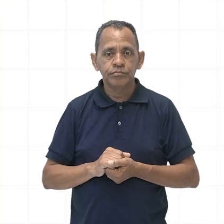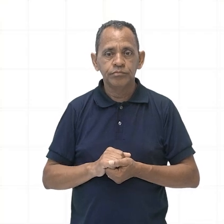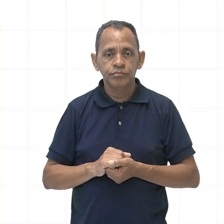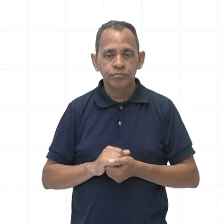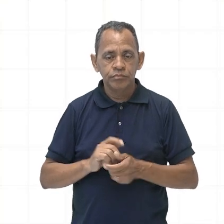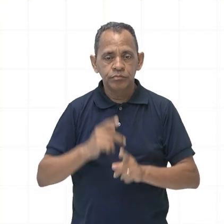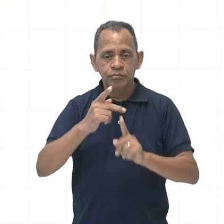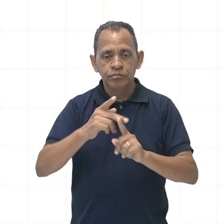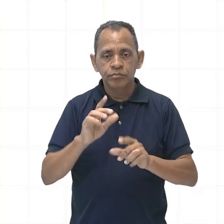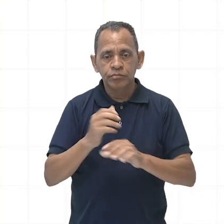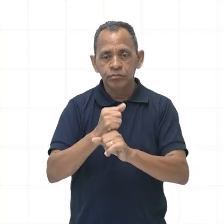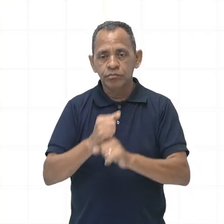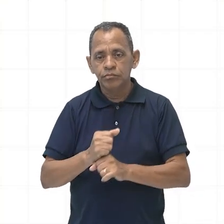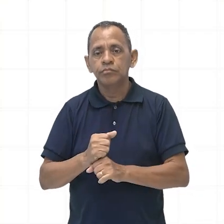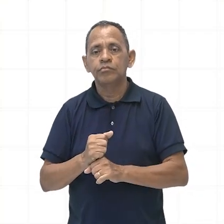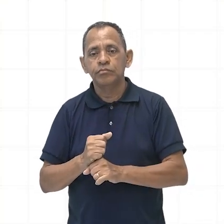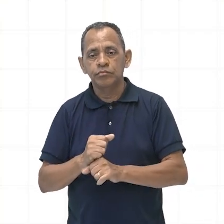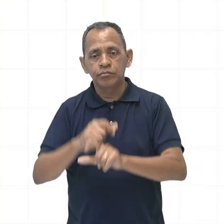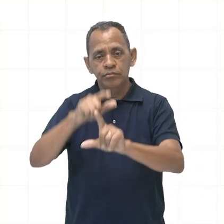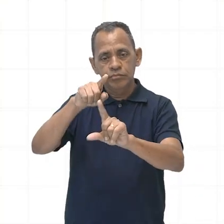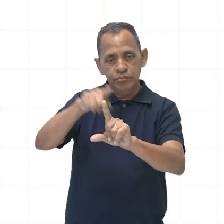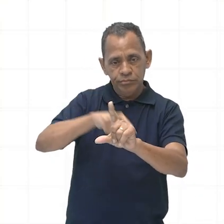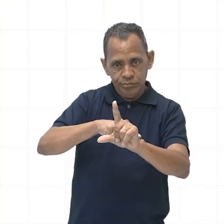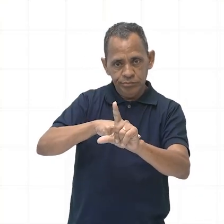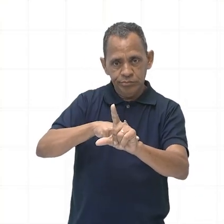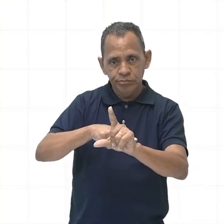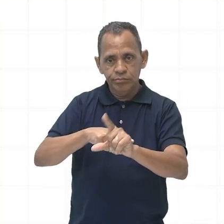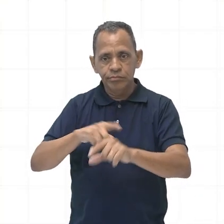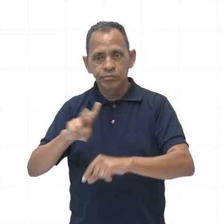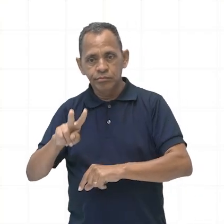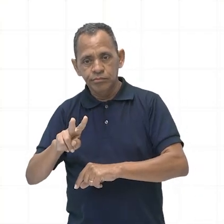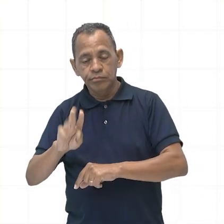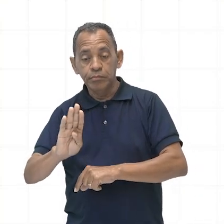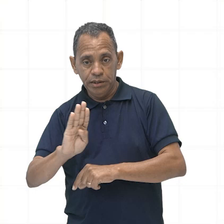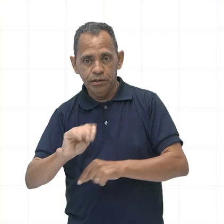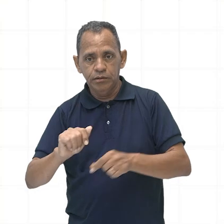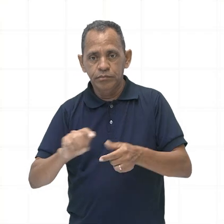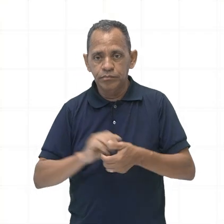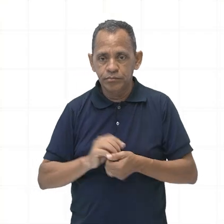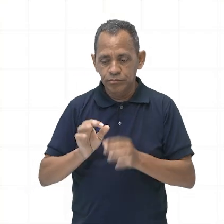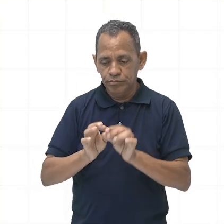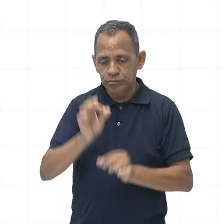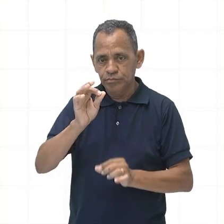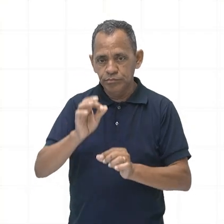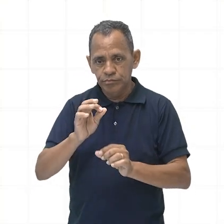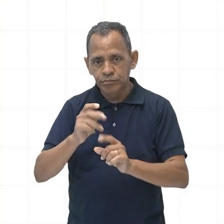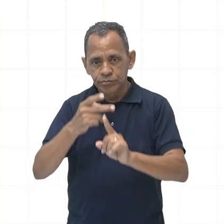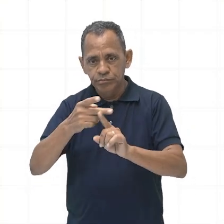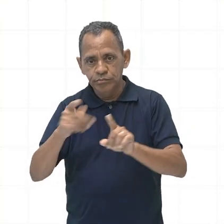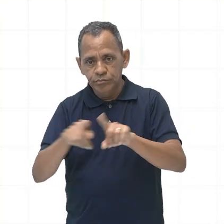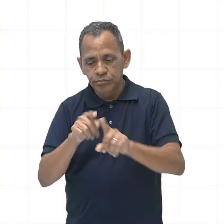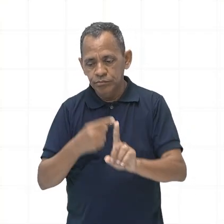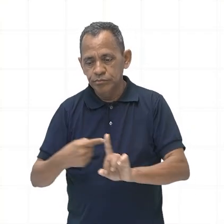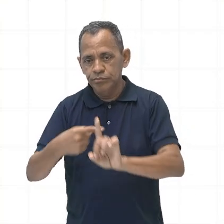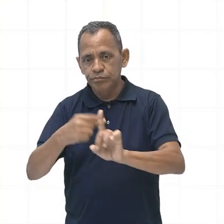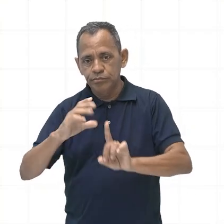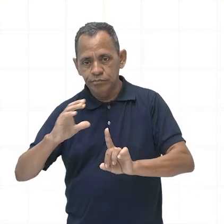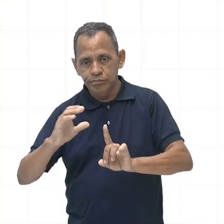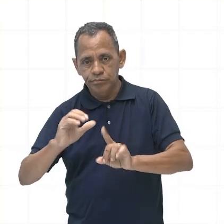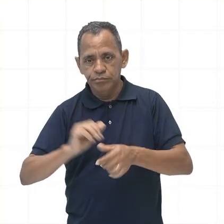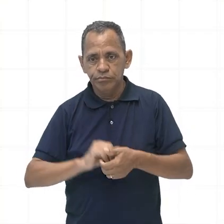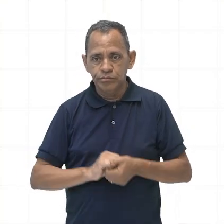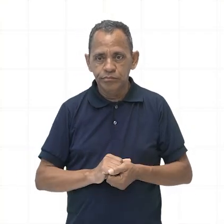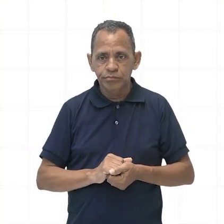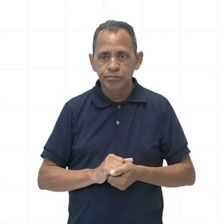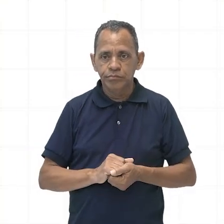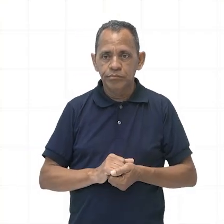ao cateto B ao quadrado. Cateto B é a altura ao quadrado, mais o cateto C. Olha o cateto C,